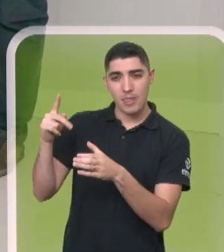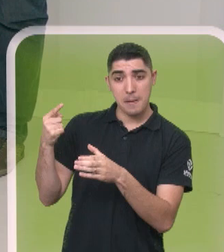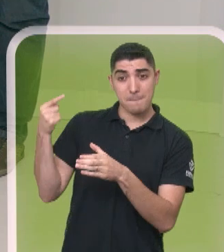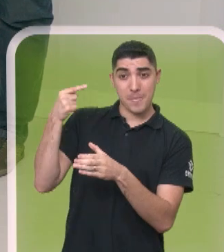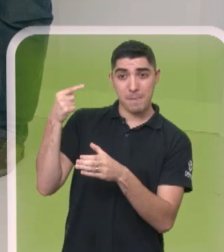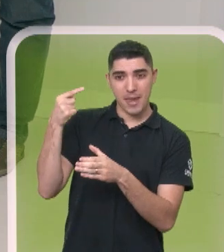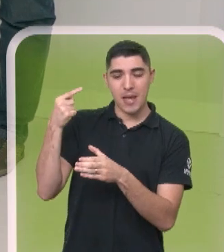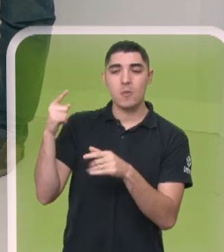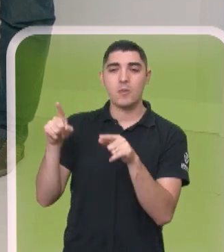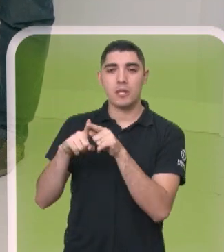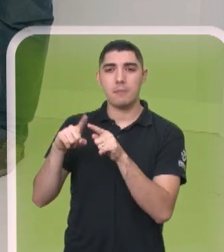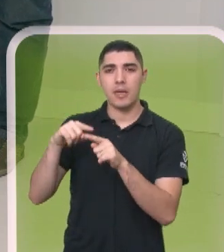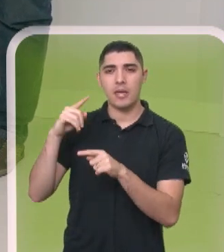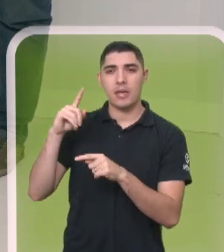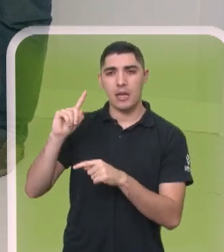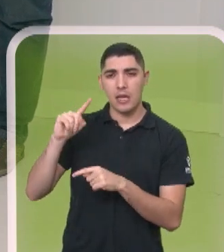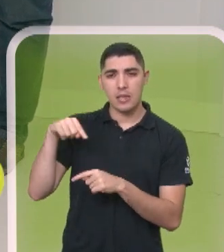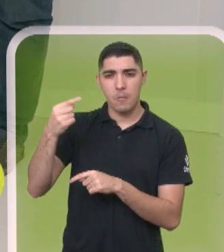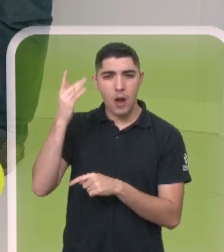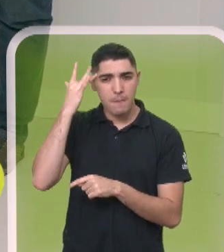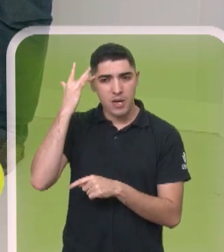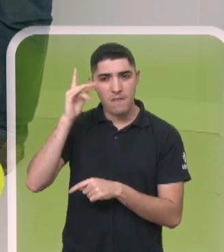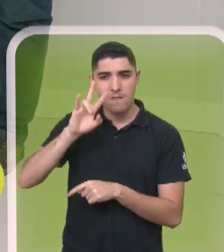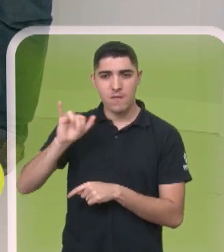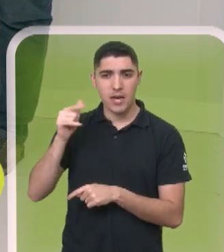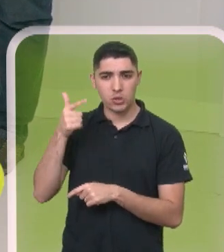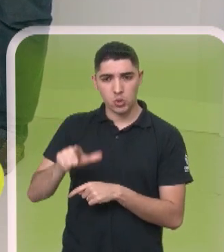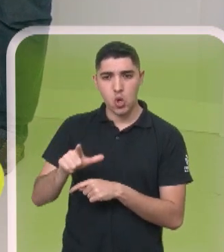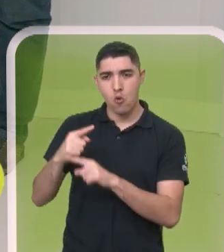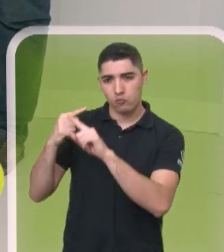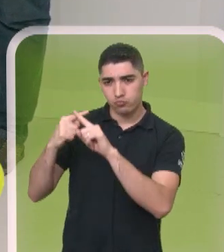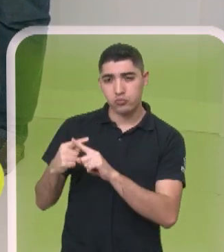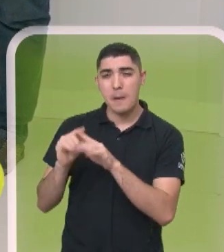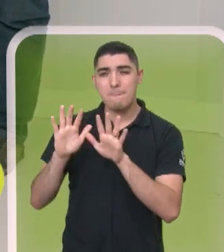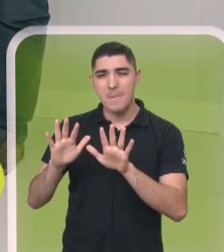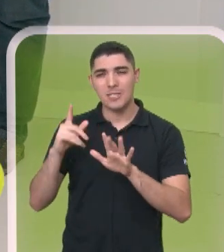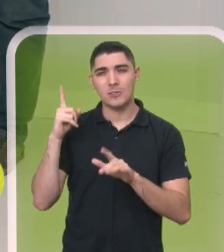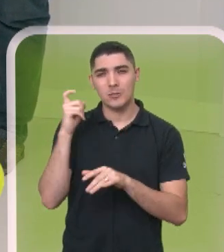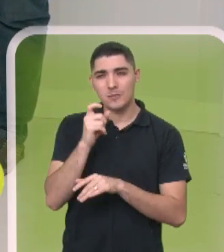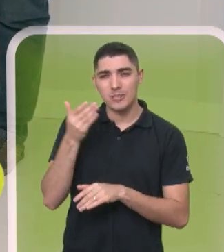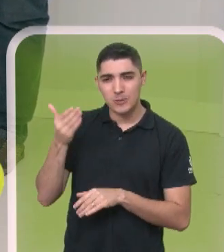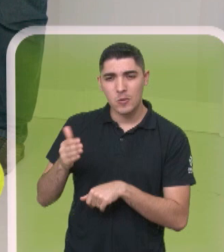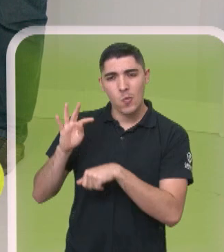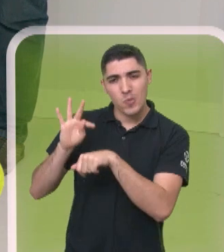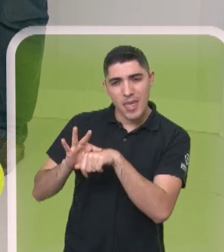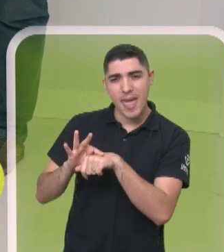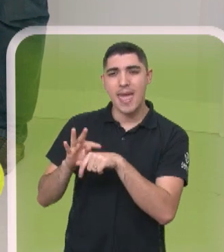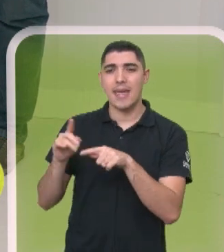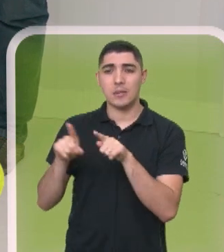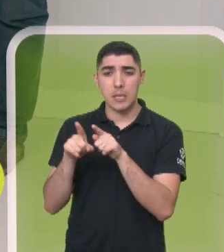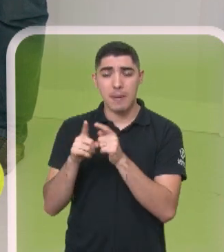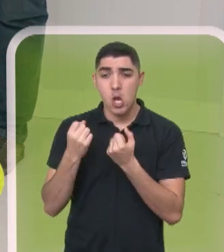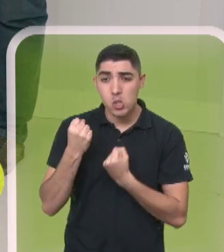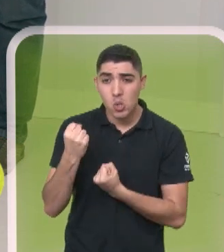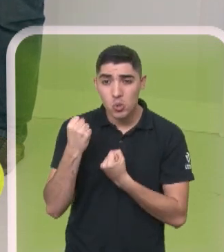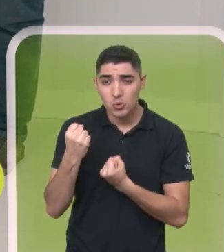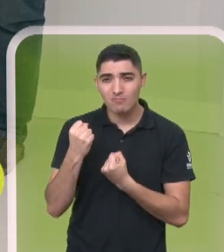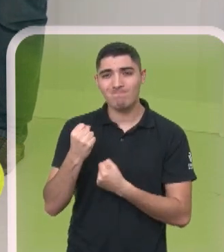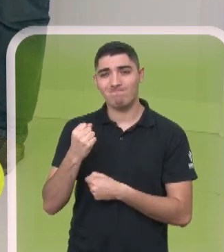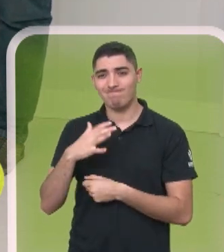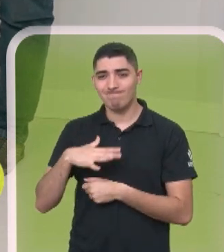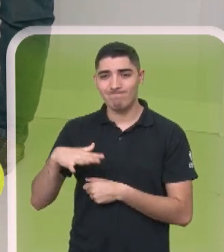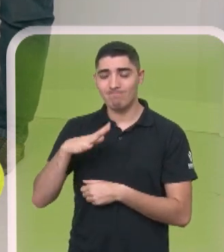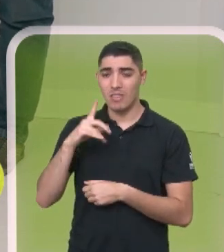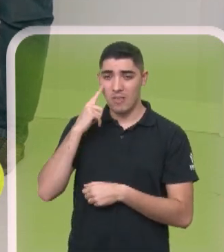Taubaté lá no ginásio da Vila Aparecida e tudo mais. Mas é difícil para o jogador, a comissão técnica, até mesmo o torcedor que está sempre lá no